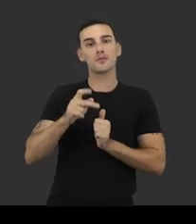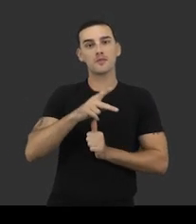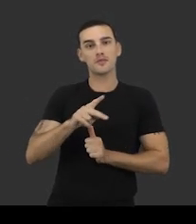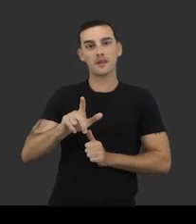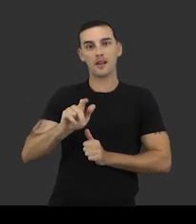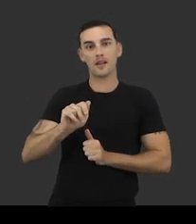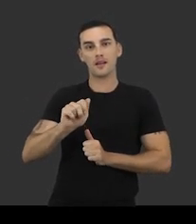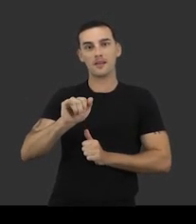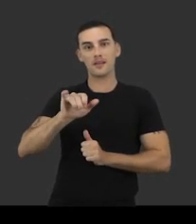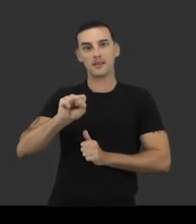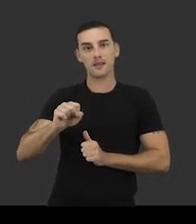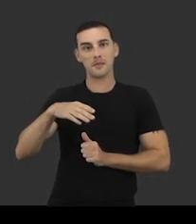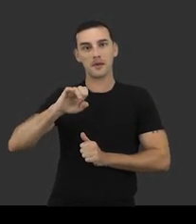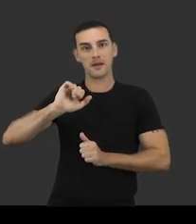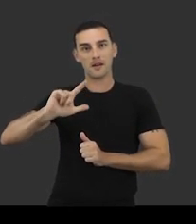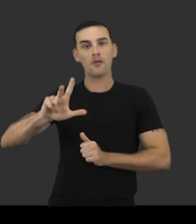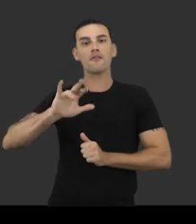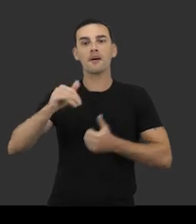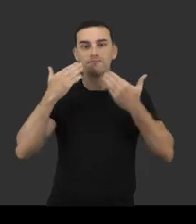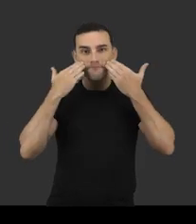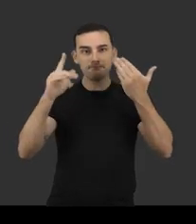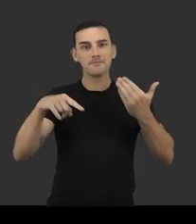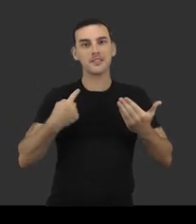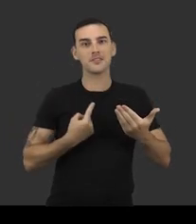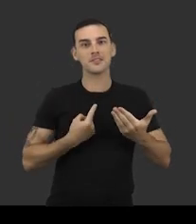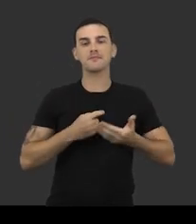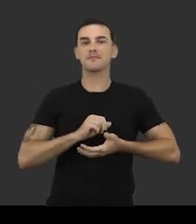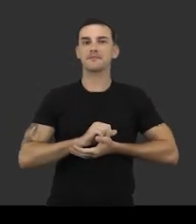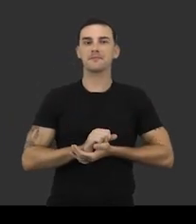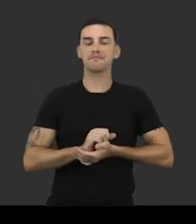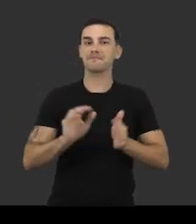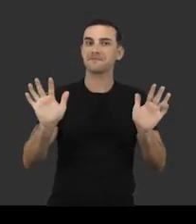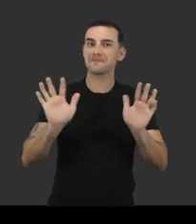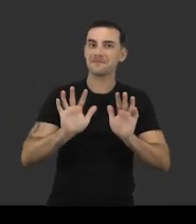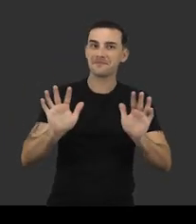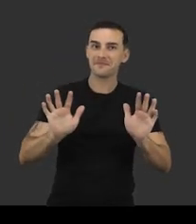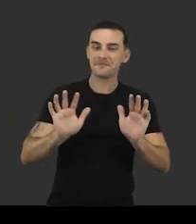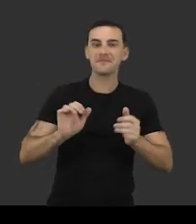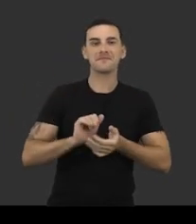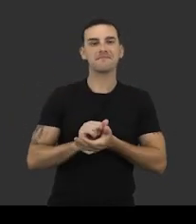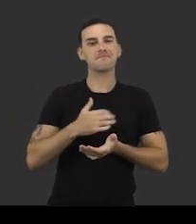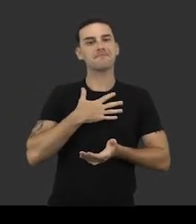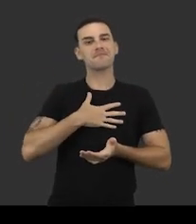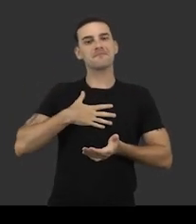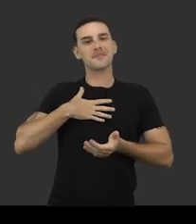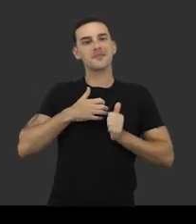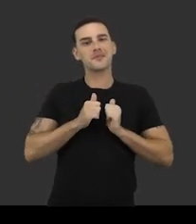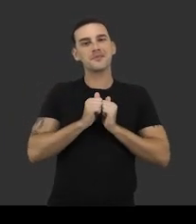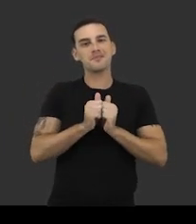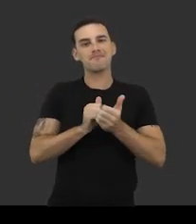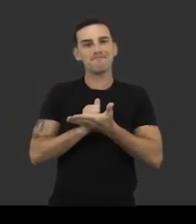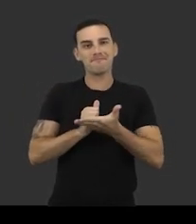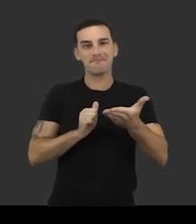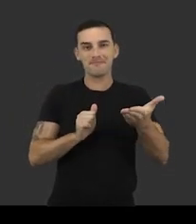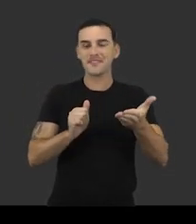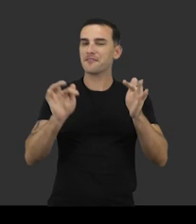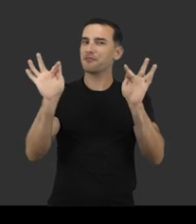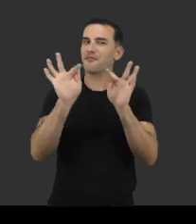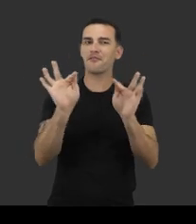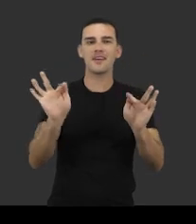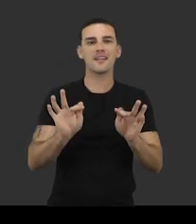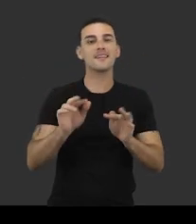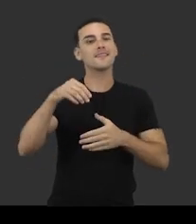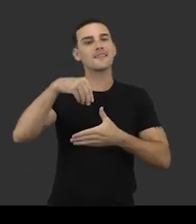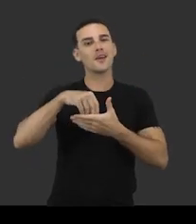Laís Amaral, que ela vai estar se apresentando um pouquinho para a gente. Olá, é um prazer estar aqui. Estou muito feliz em estar aqui